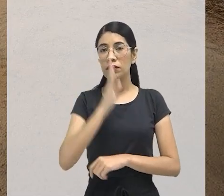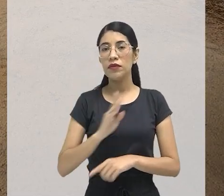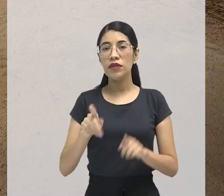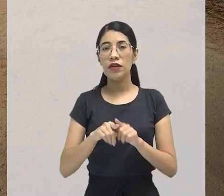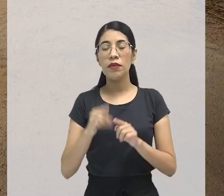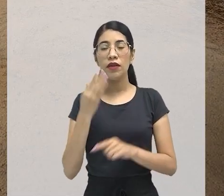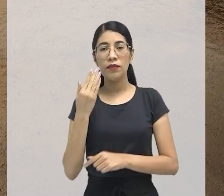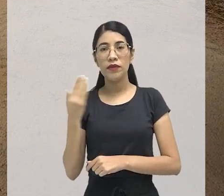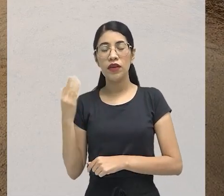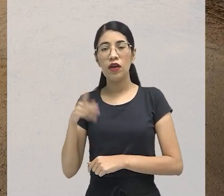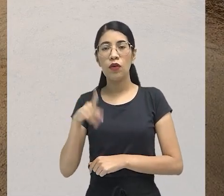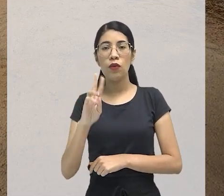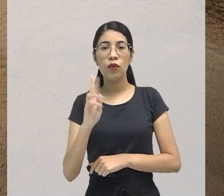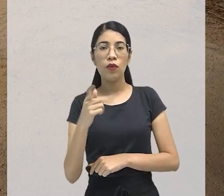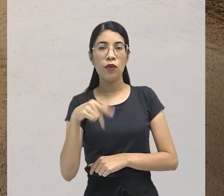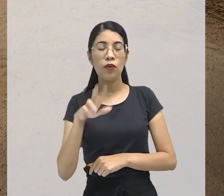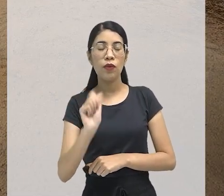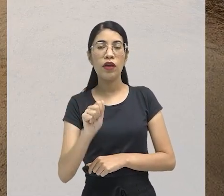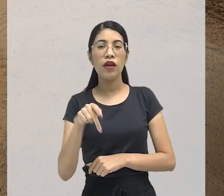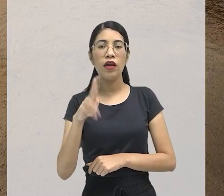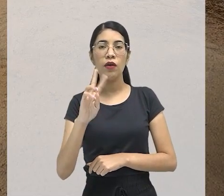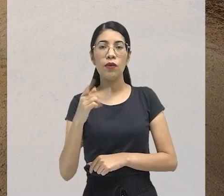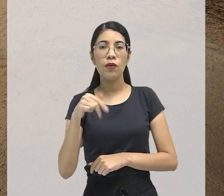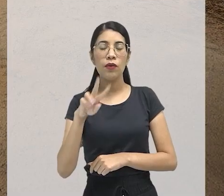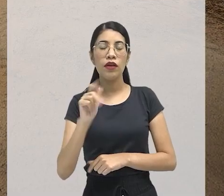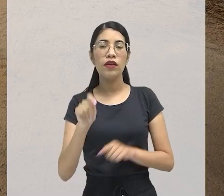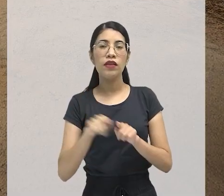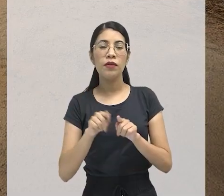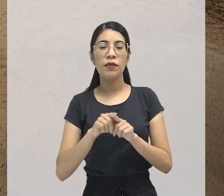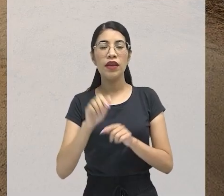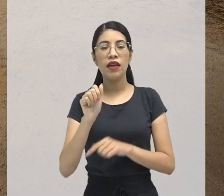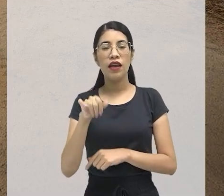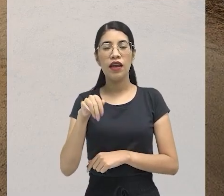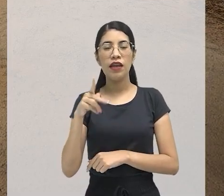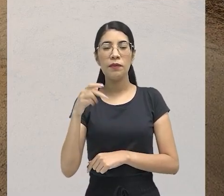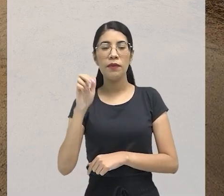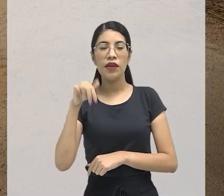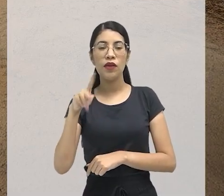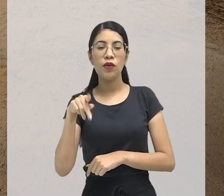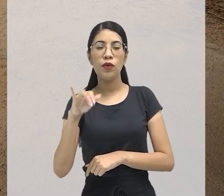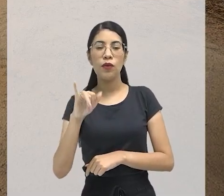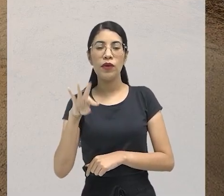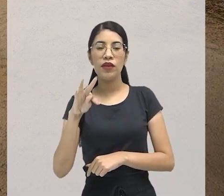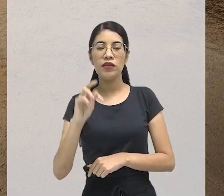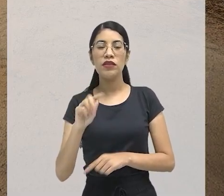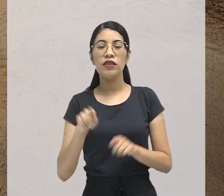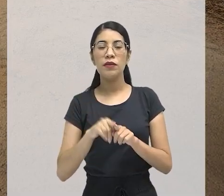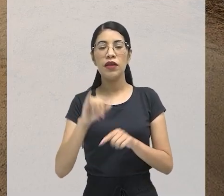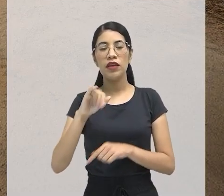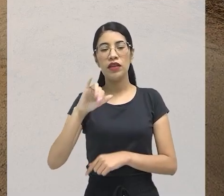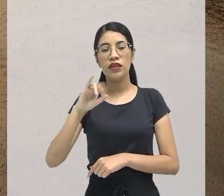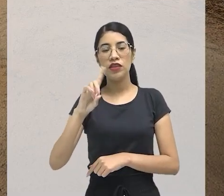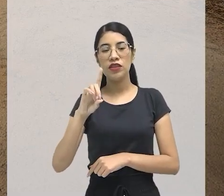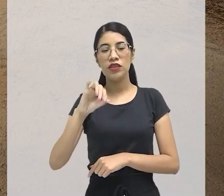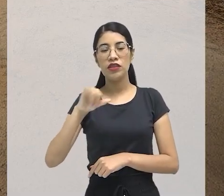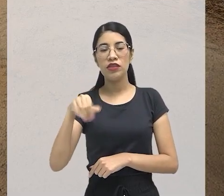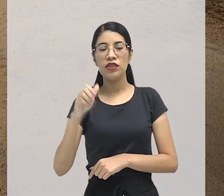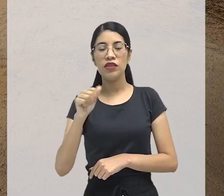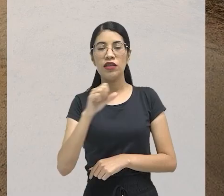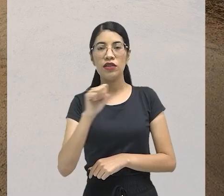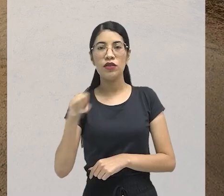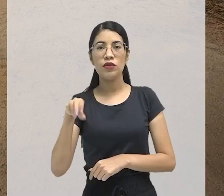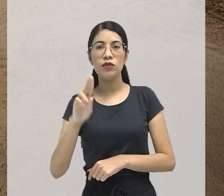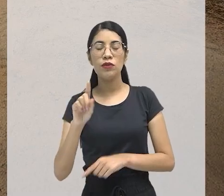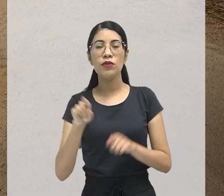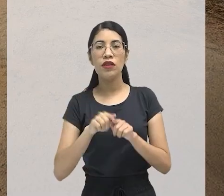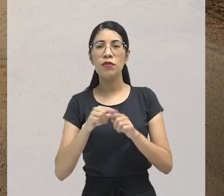ó, o Uka-Uka, o Aipenquit, né, e o Idijaçu. Nós vamos falar um pouquinho, né,